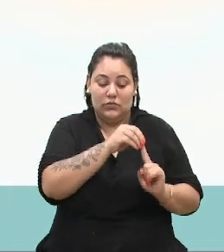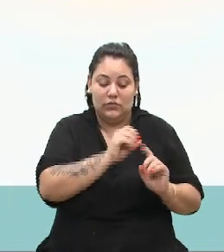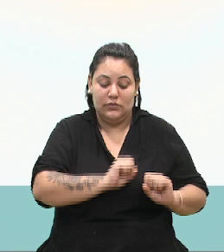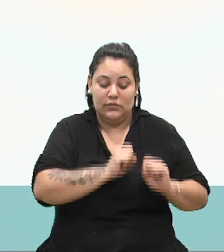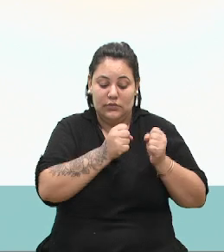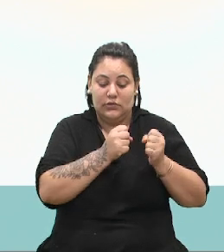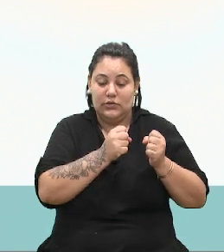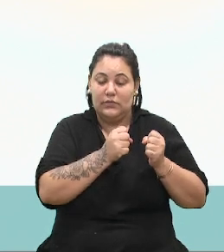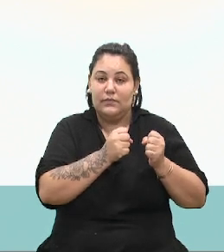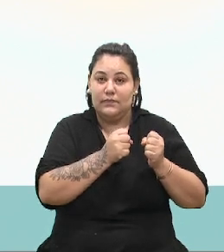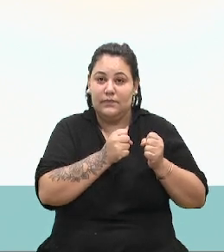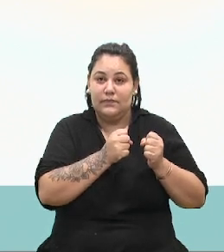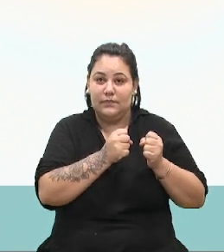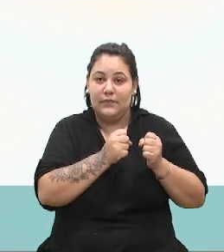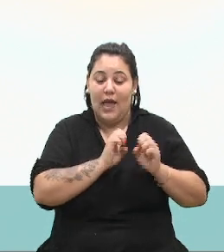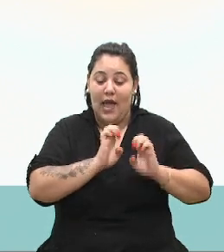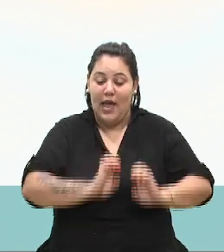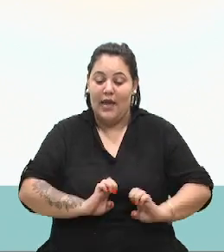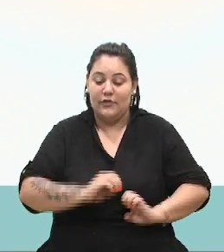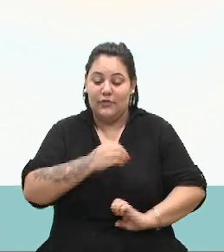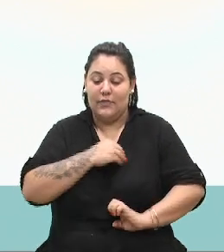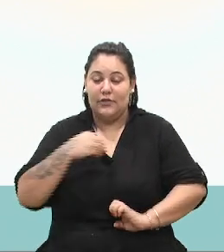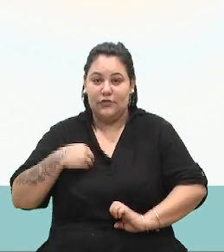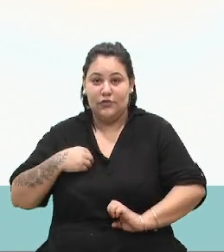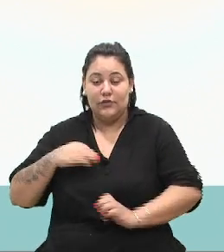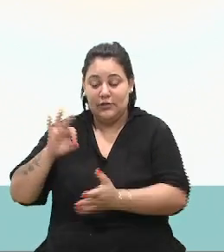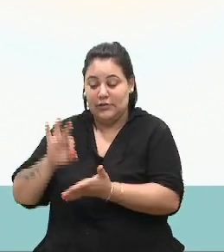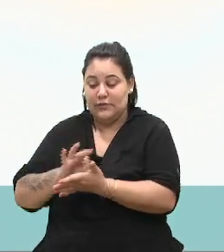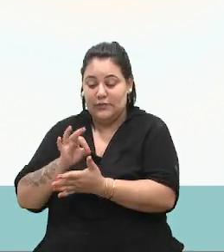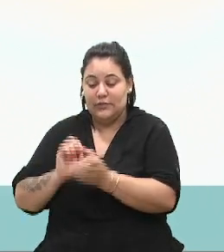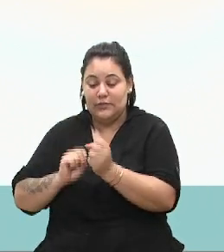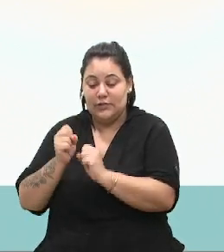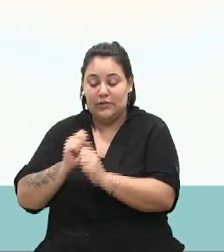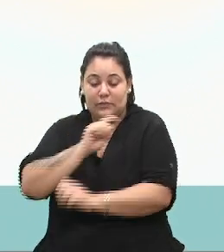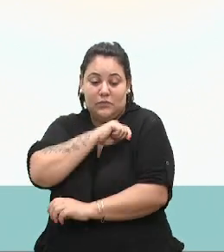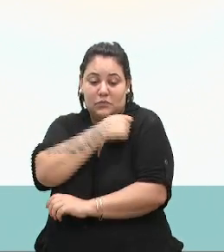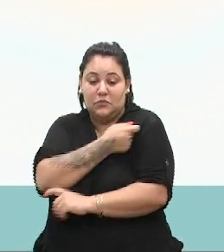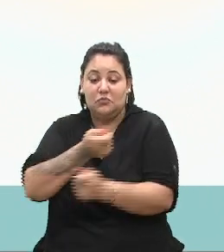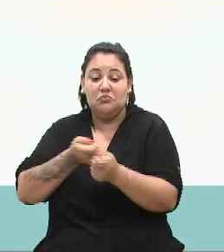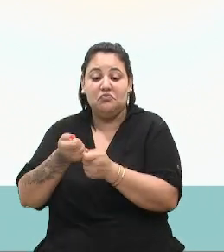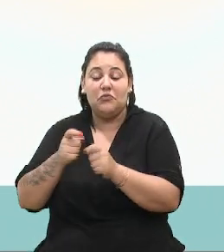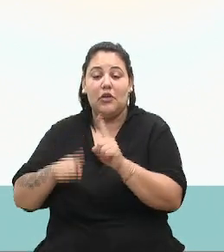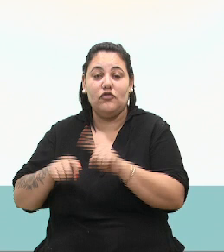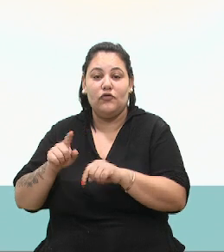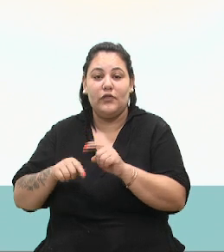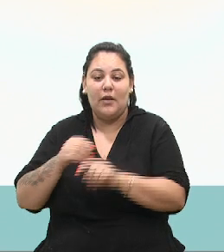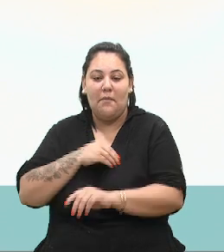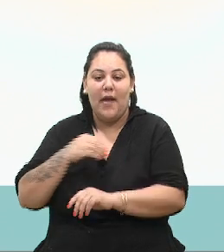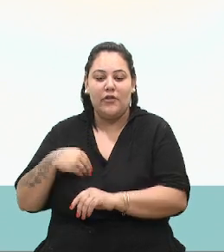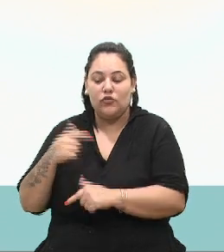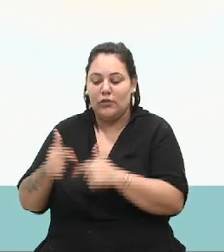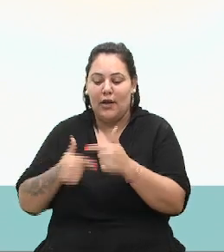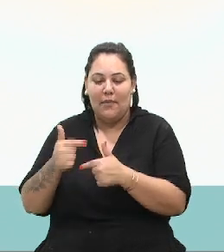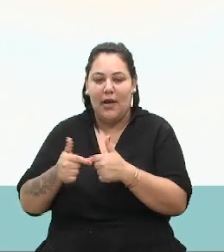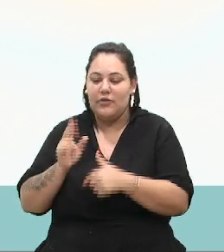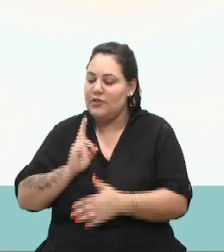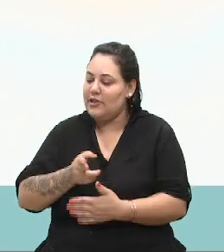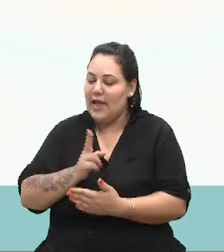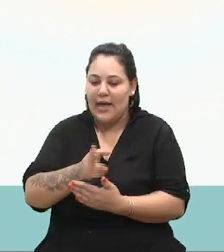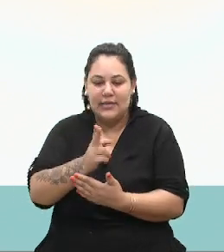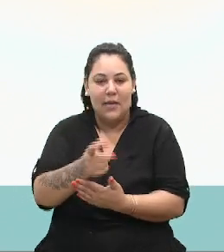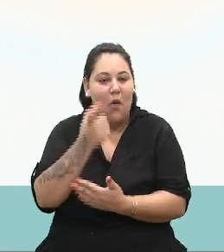médica, registrar médicos em empresas especialidades, fiscalizando a atividade médica. Nós estamos constantemente